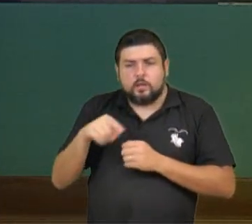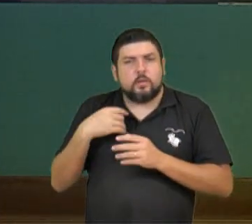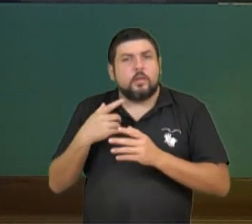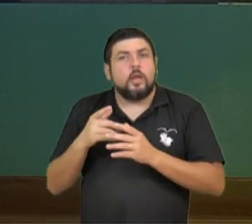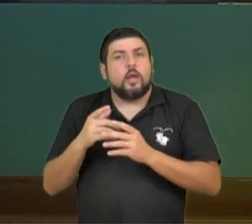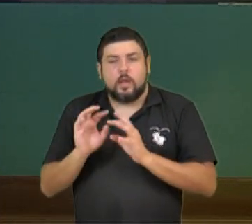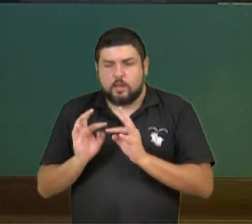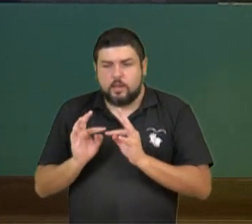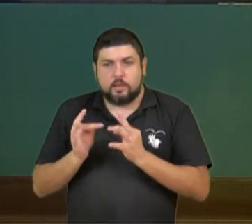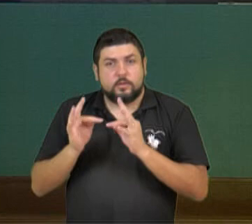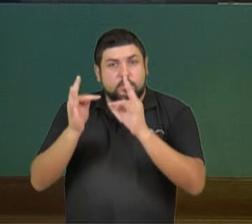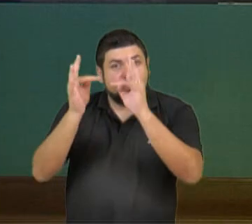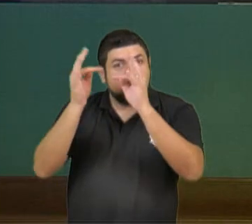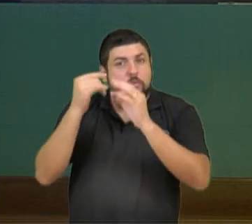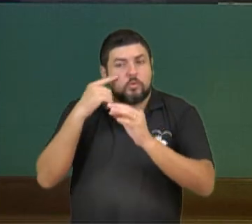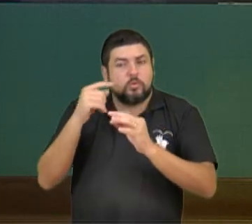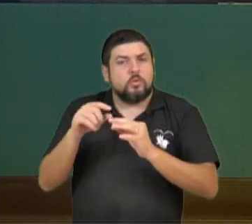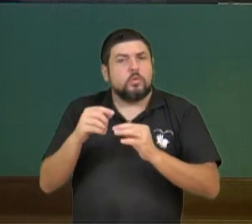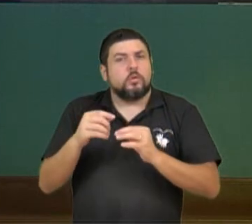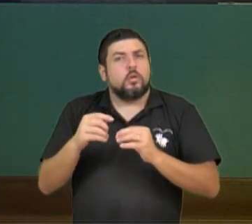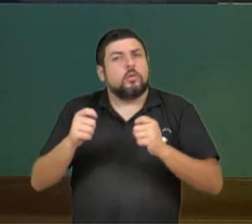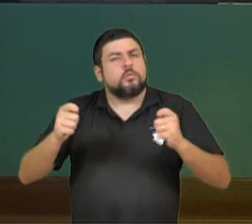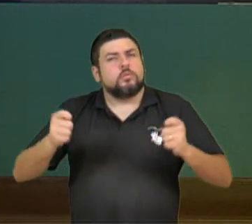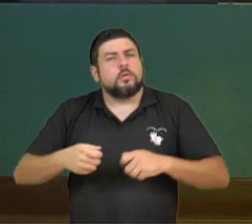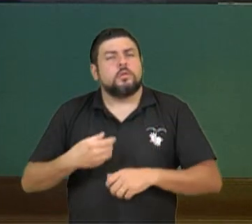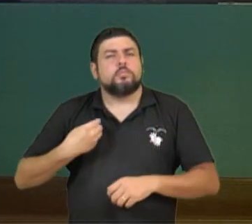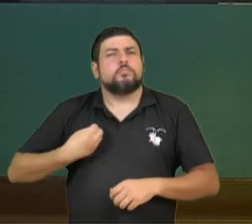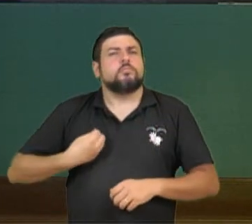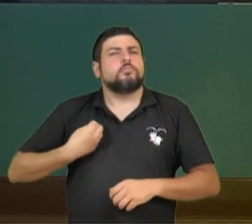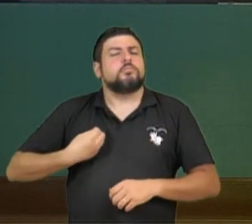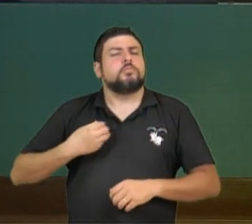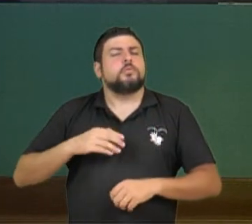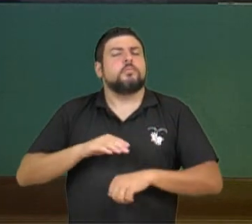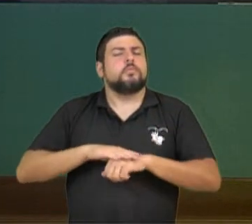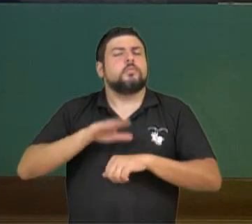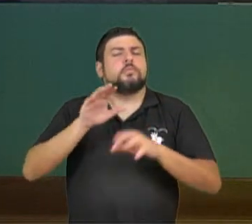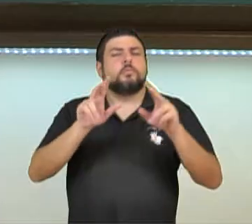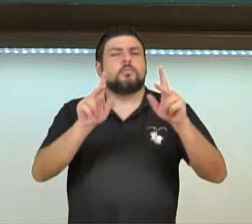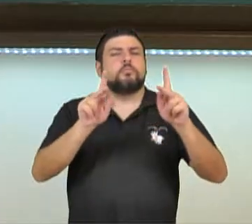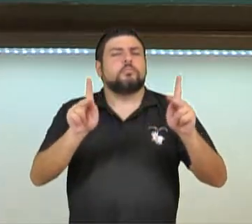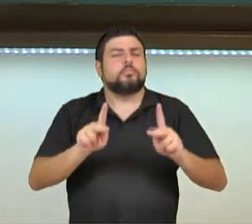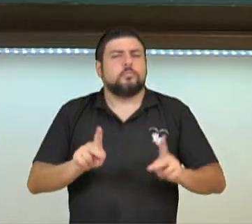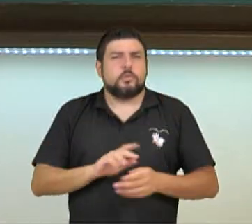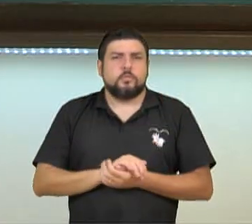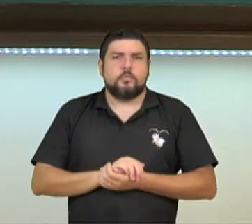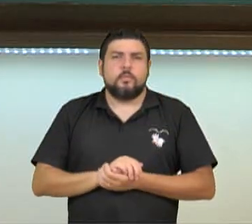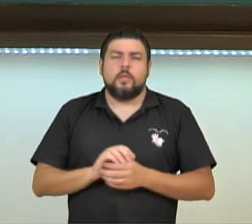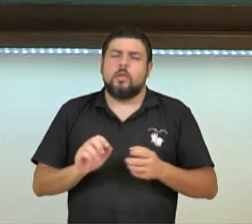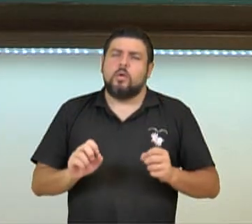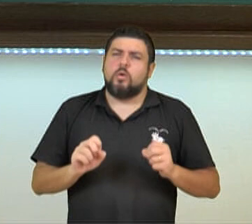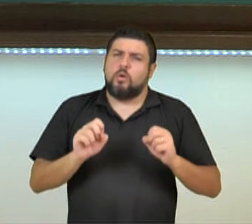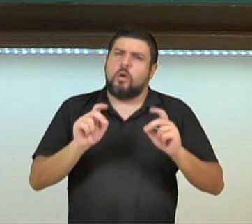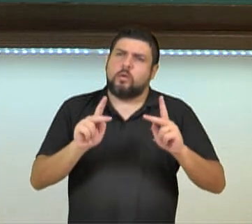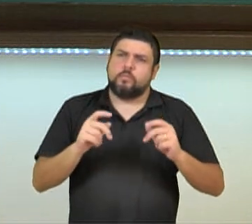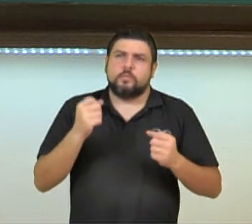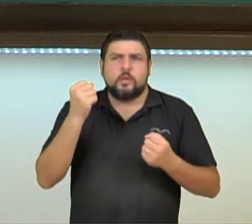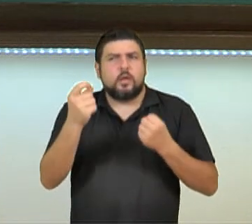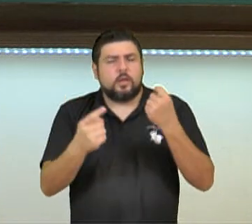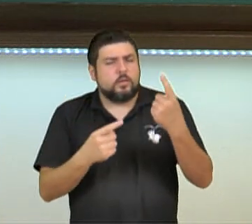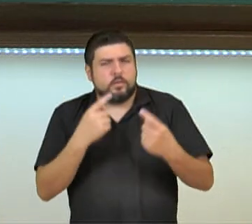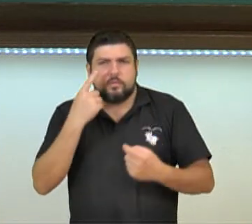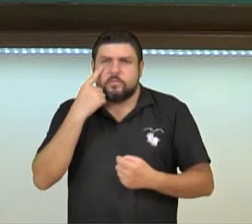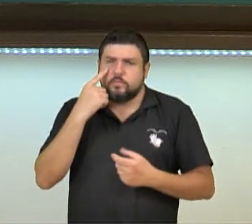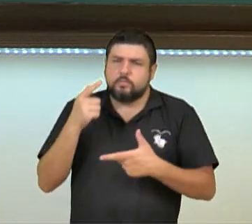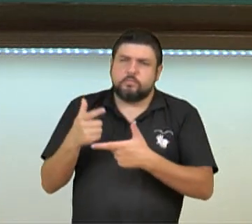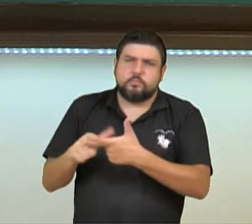fundamental para que a gente tenha uma vida mais pacífica. Esse seria o objetivo principal. Claro que não se assenta muitas vezes, mas seria